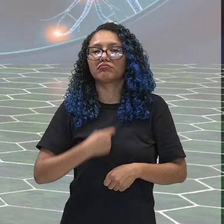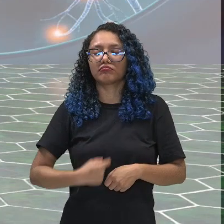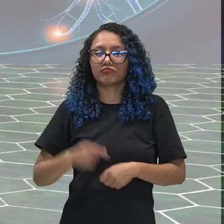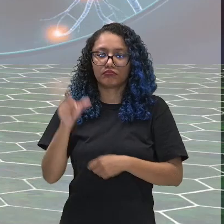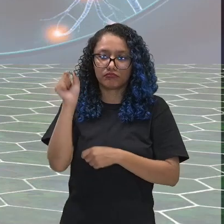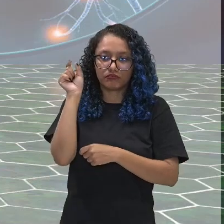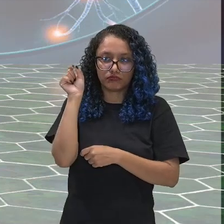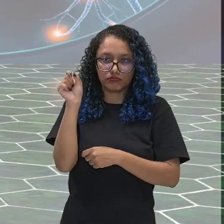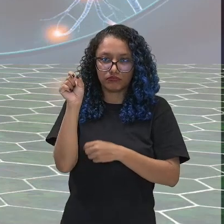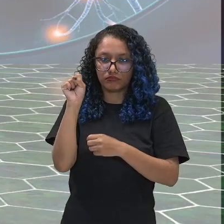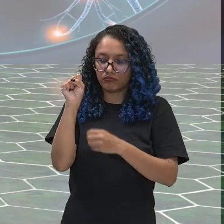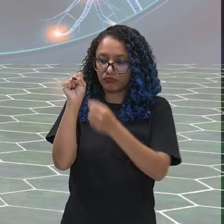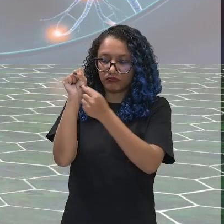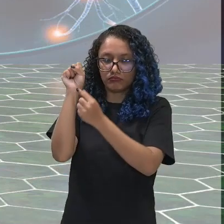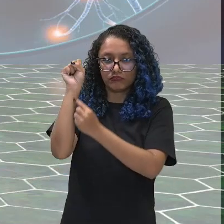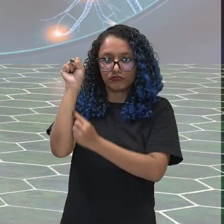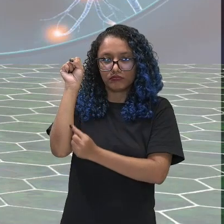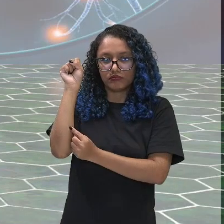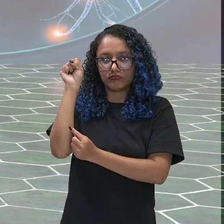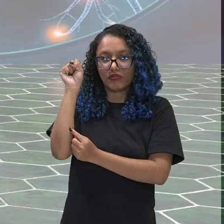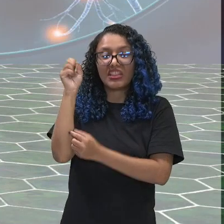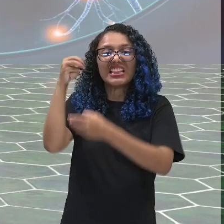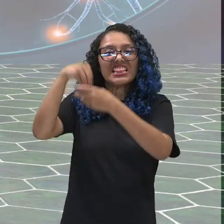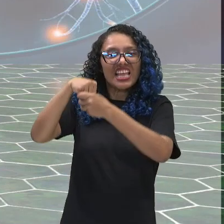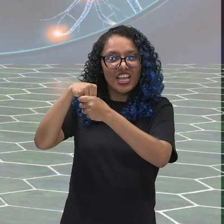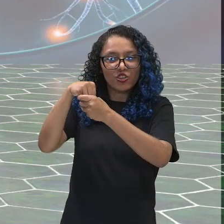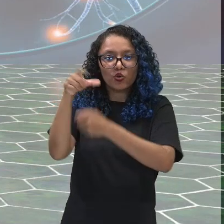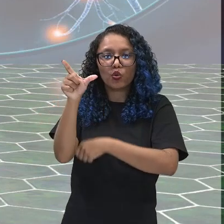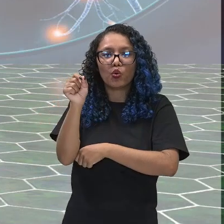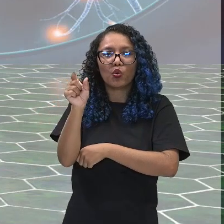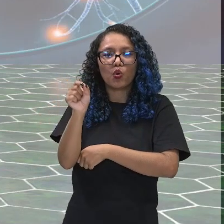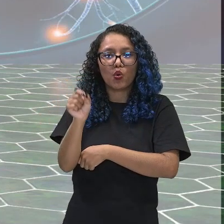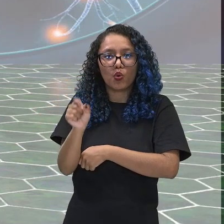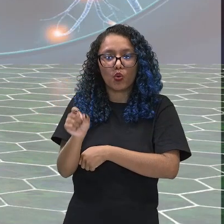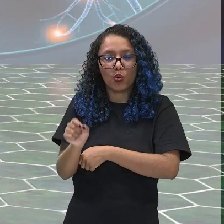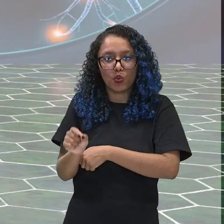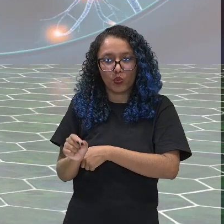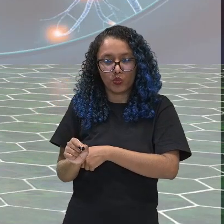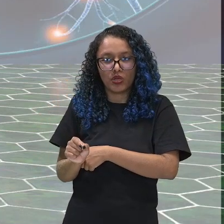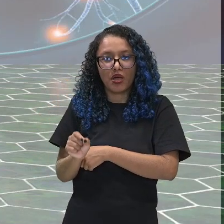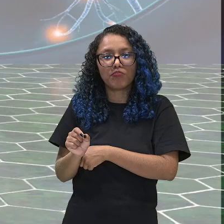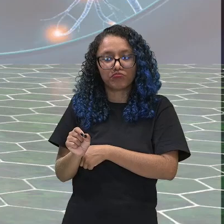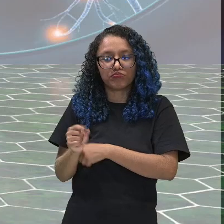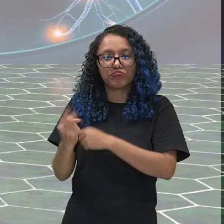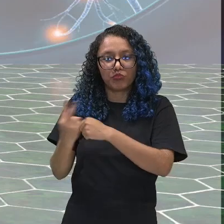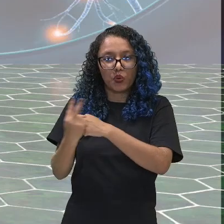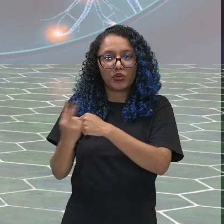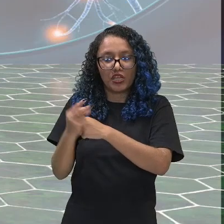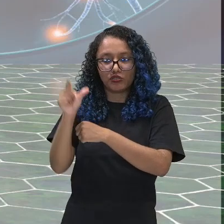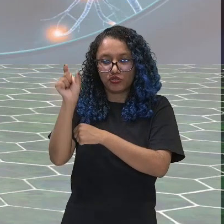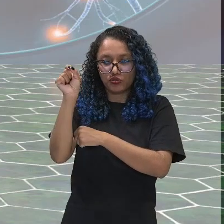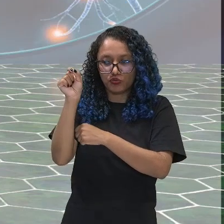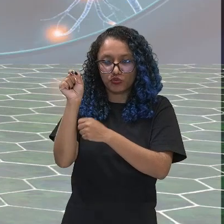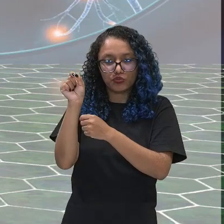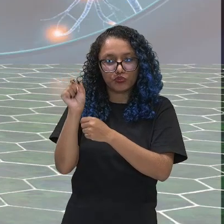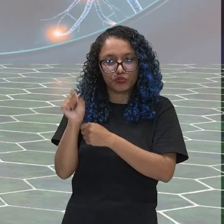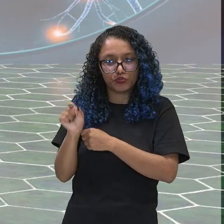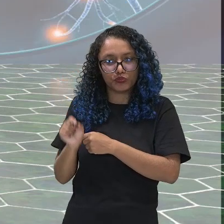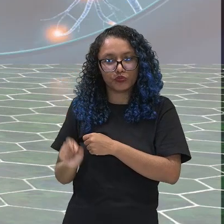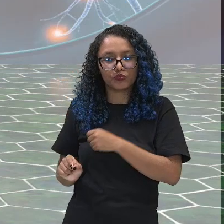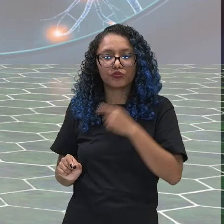nossas cervicais, dentro da nossa coluna cervical, protegido lá dentro, tá?